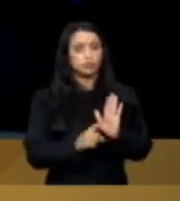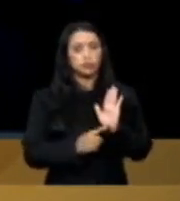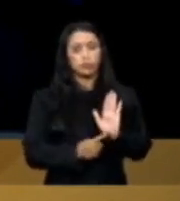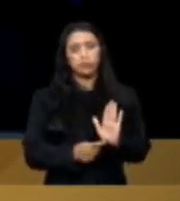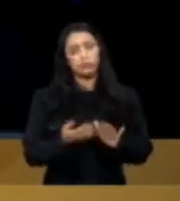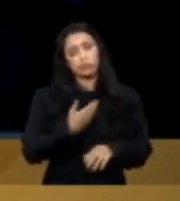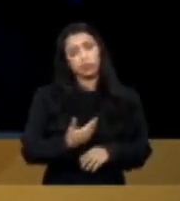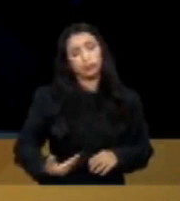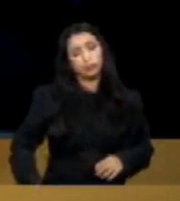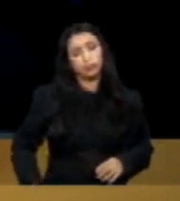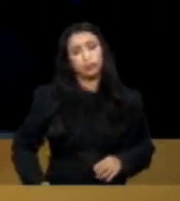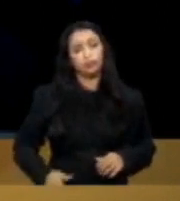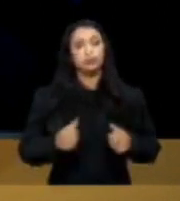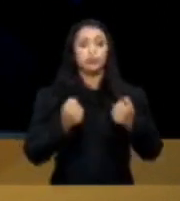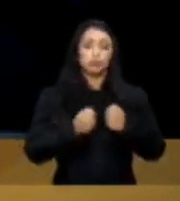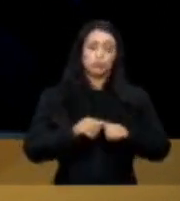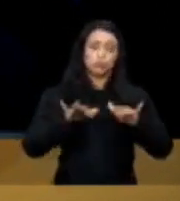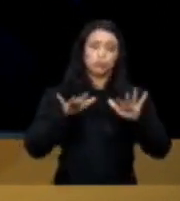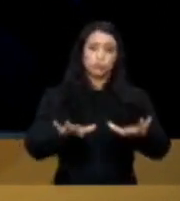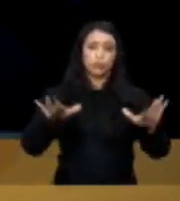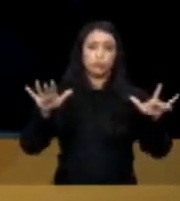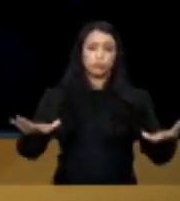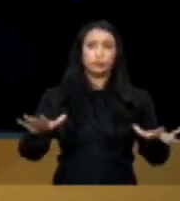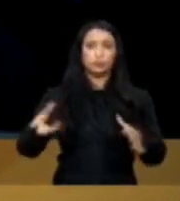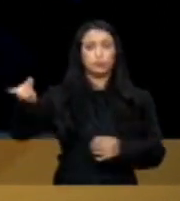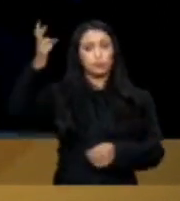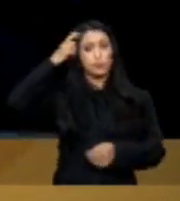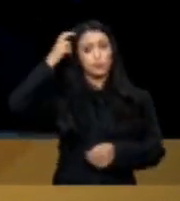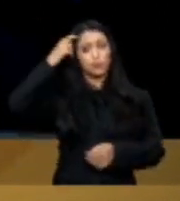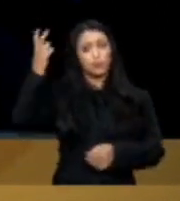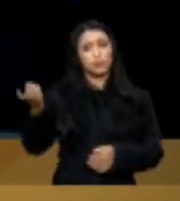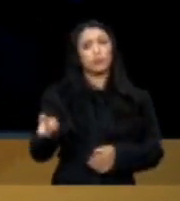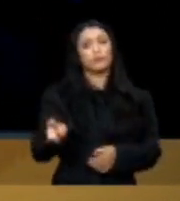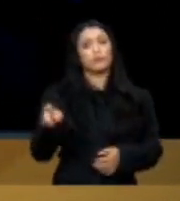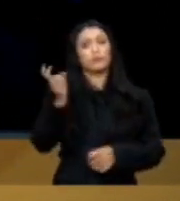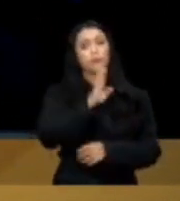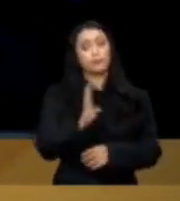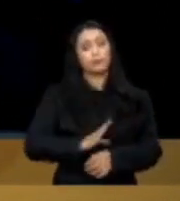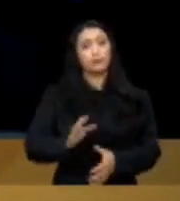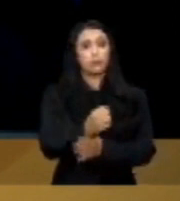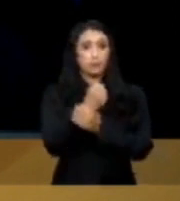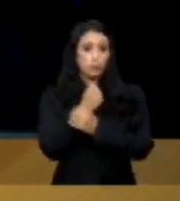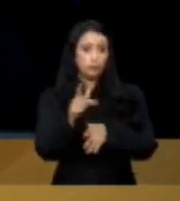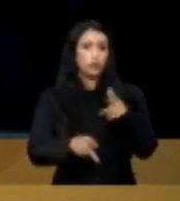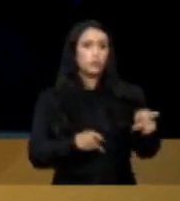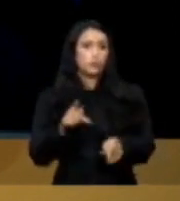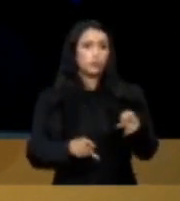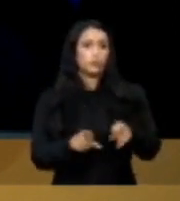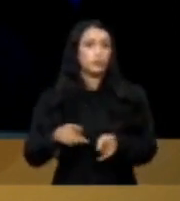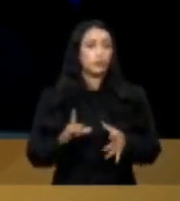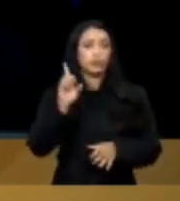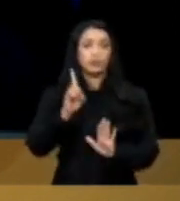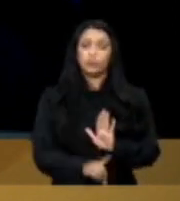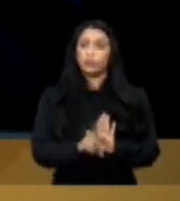Estado brasileiro de promover a difusão e circulação da cultura nacional e asseguram ao povo brasileiro o direito de ter acesso